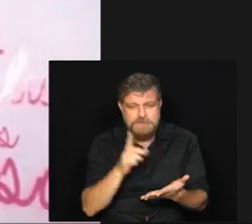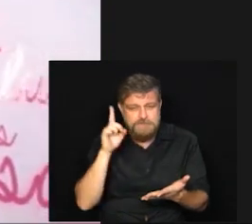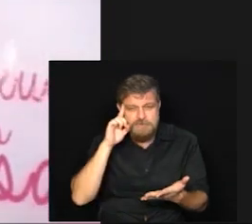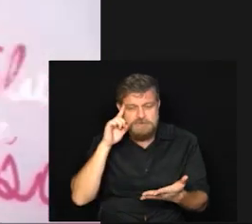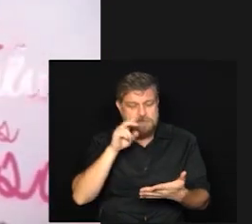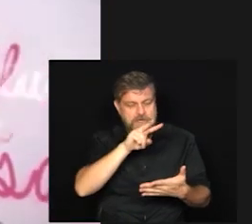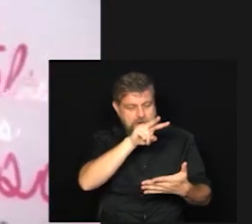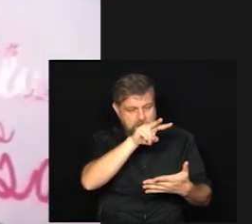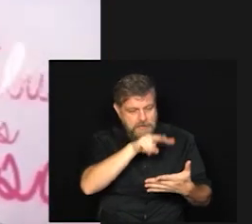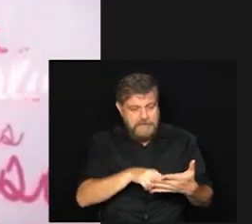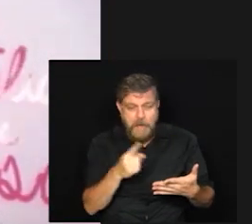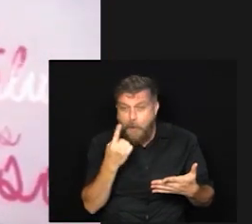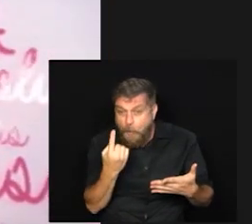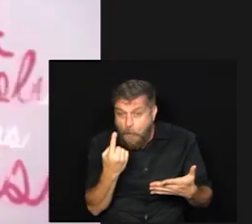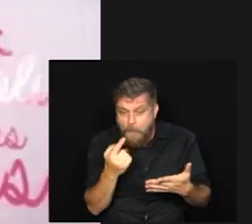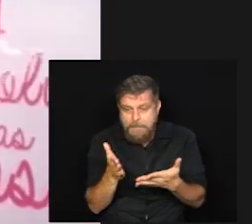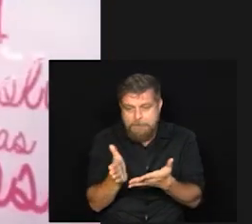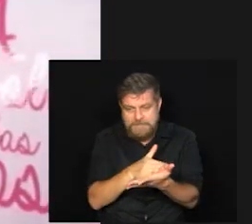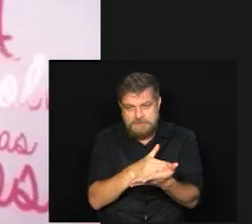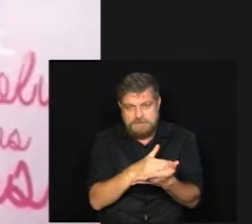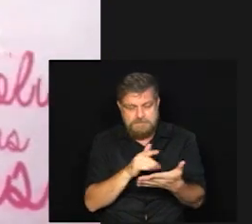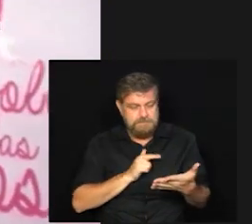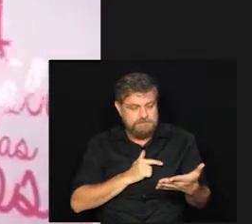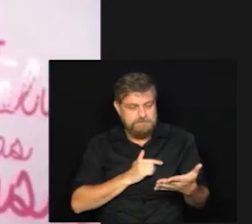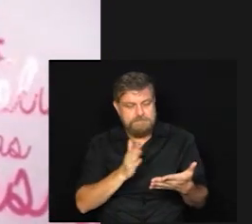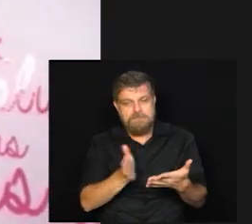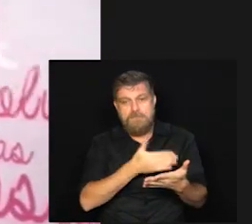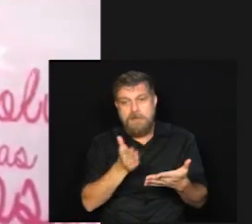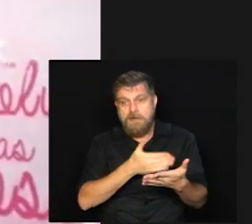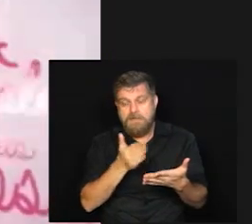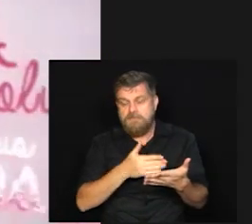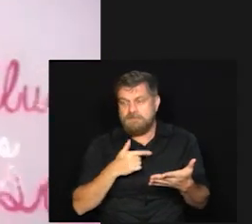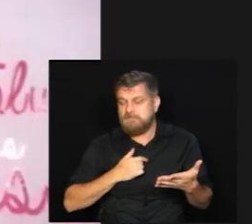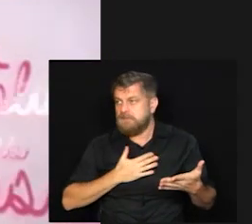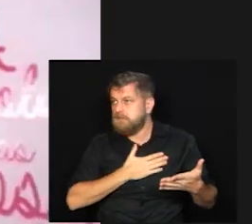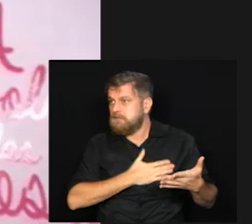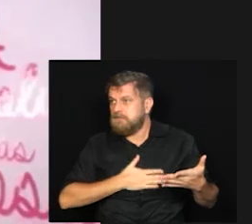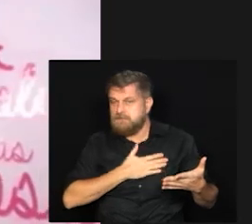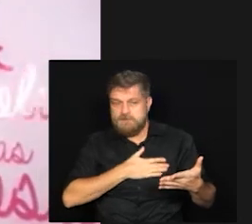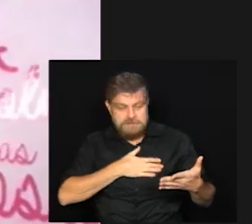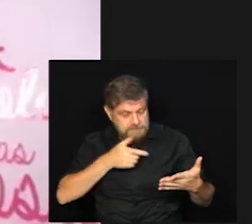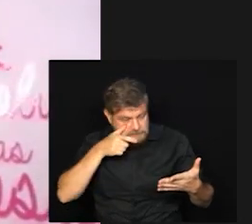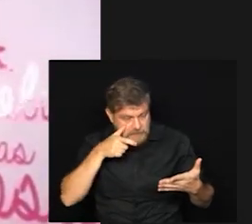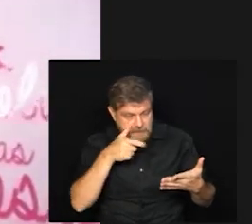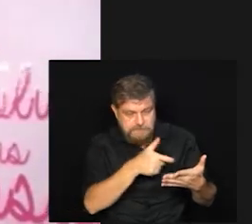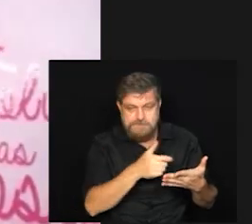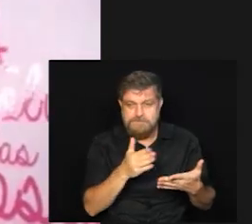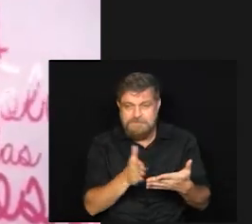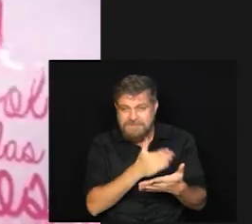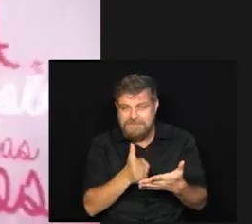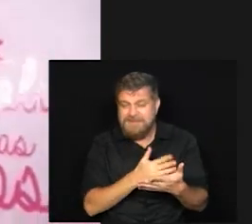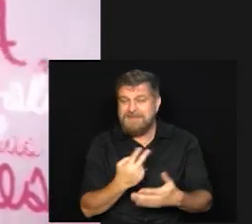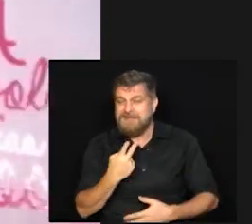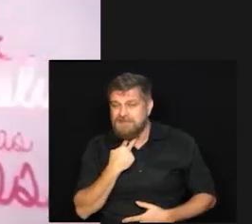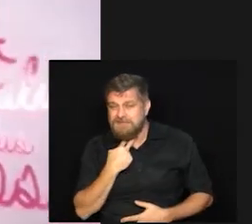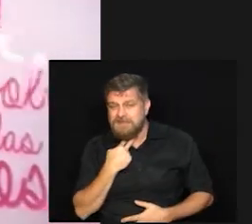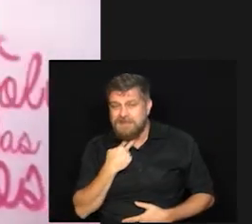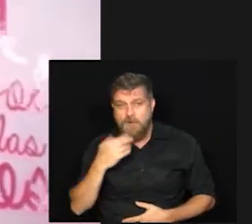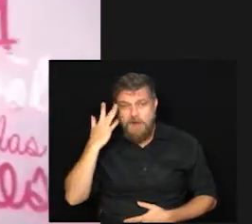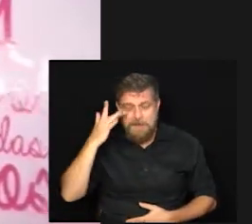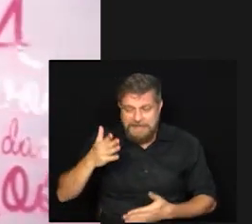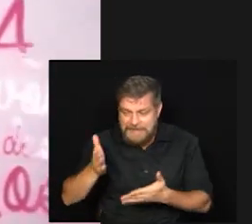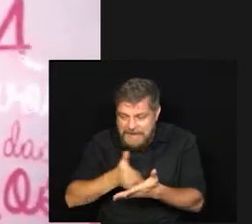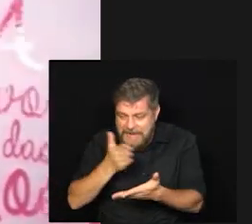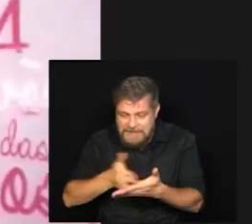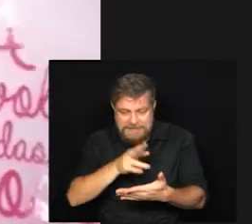uma página, Gabriel. Quando você vê, você vai estar gostando. Aí você vai ler 2. Aí hoje não deu para ler, lê amanhã.